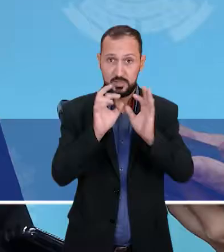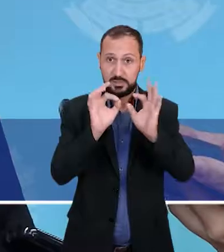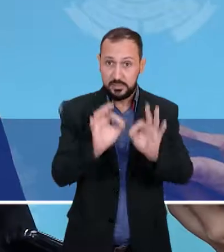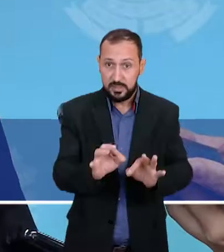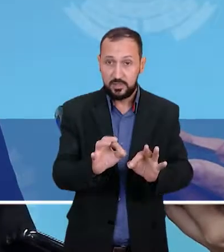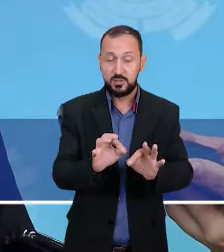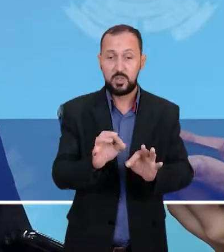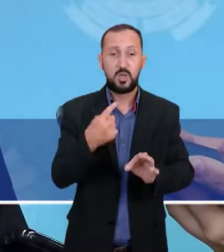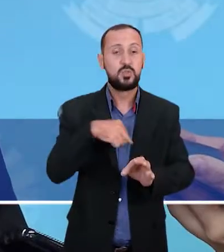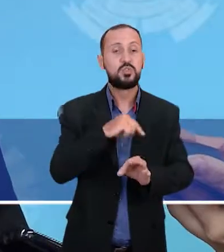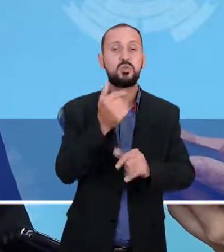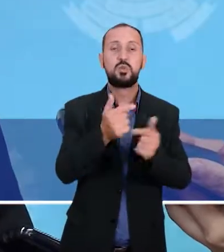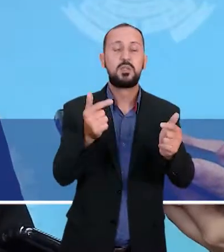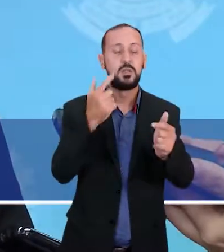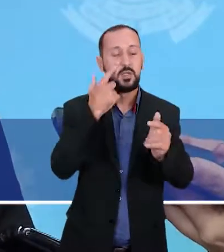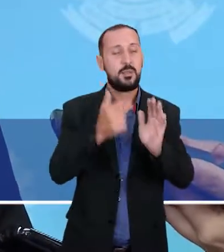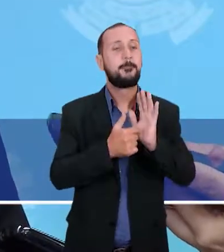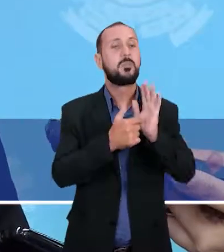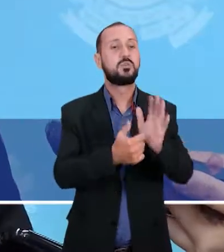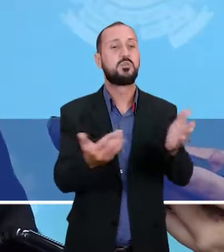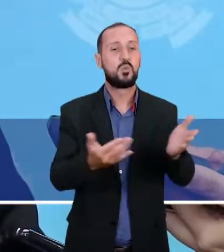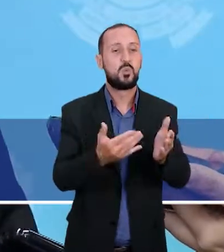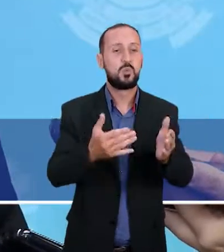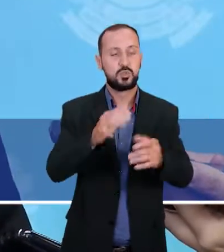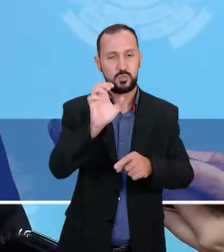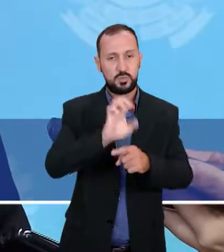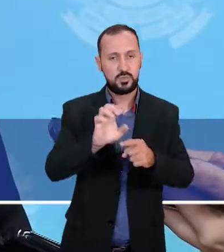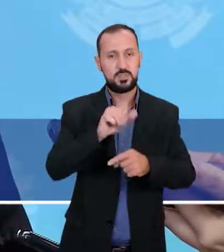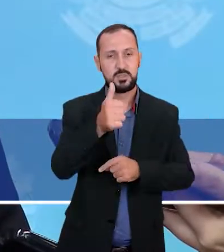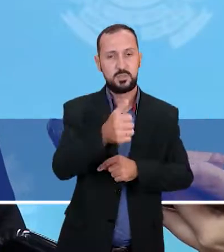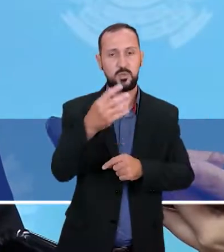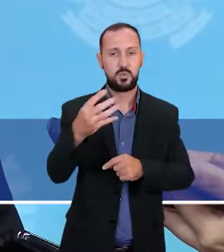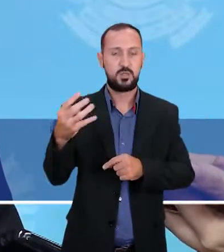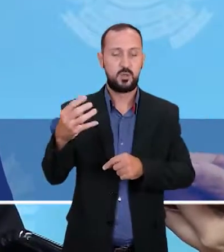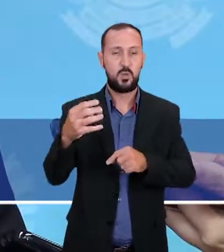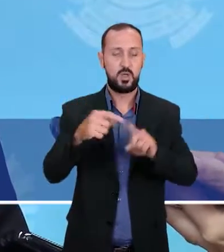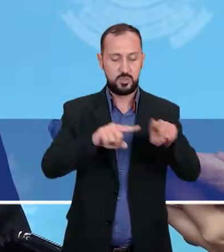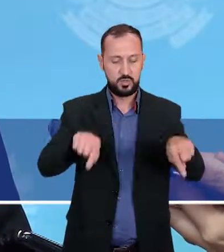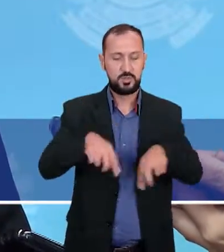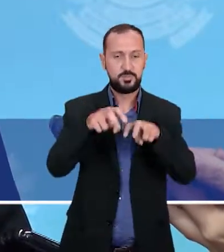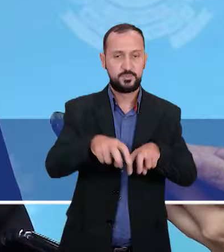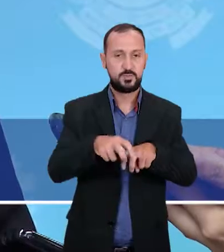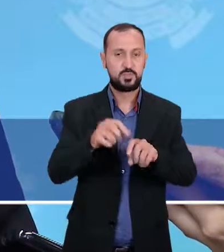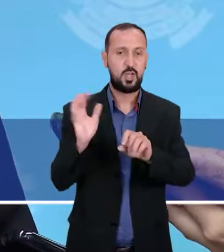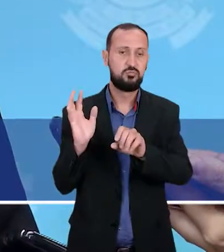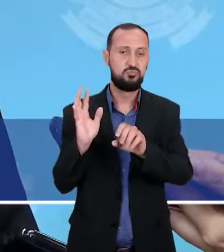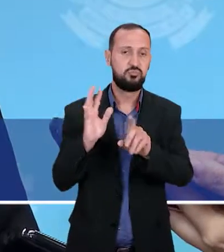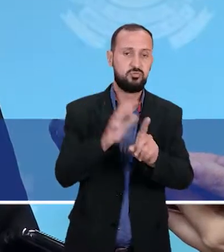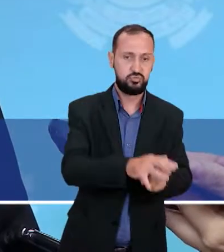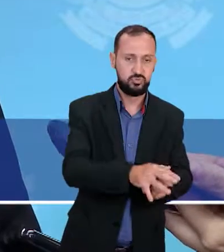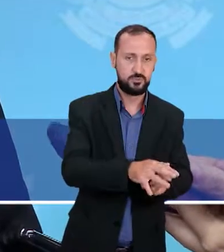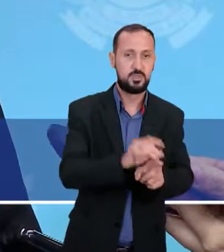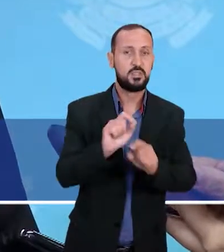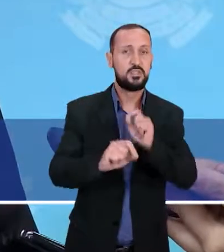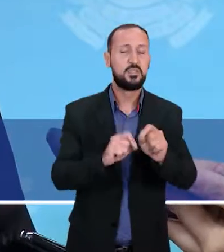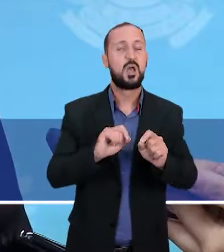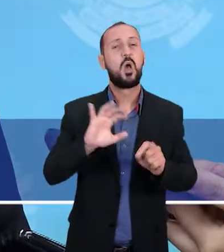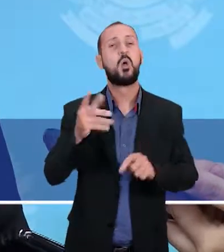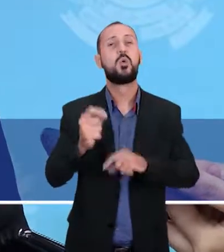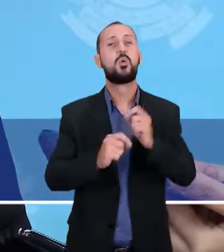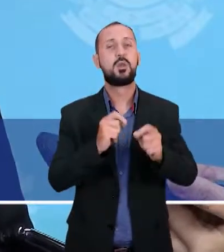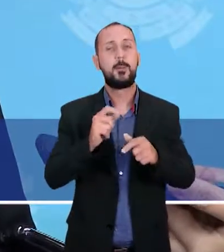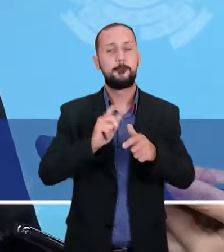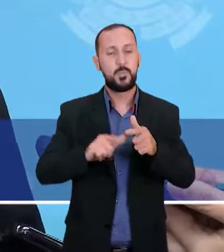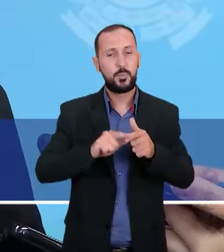em ordem, nós não teríamos esse reflexo que temos hoje no estado de 144 propriedades invadidas. Isso